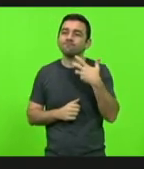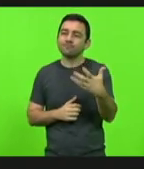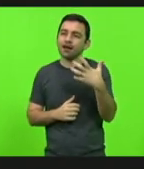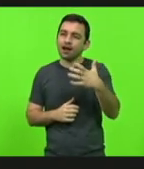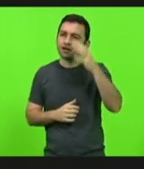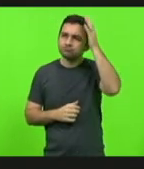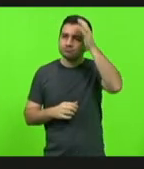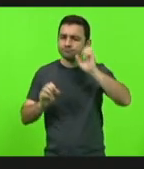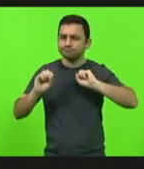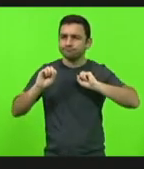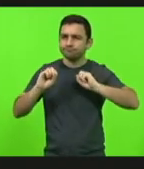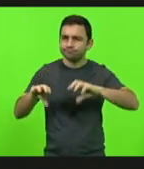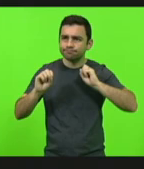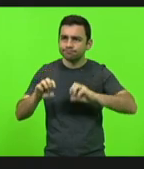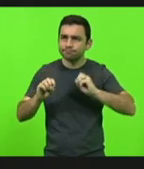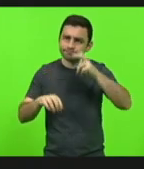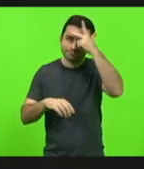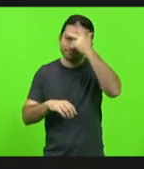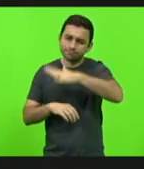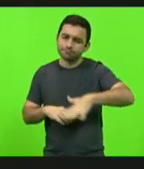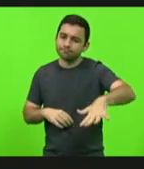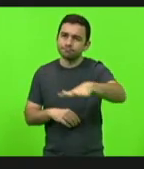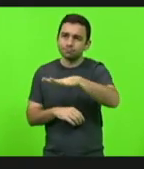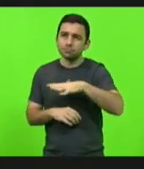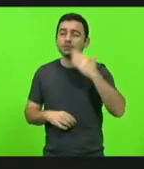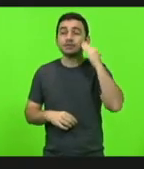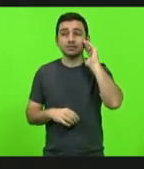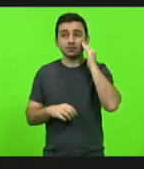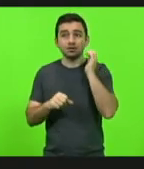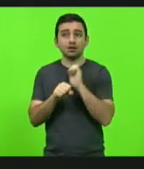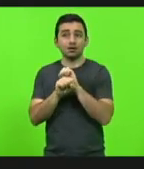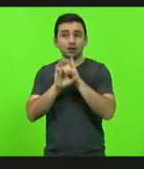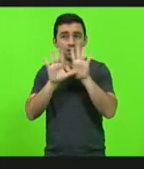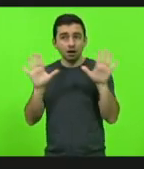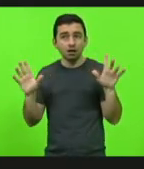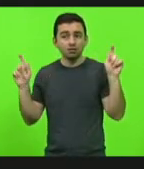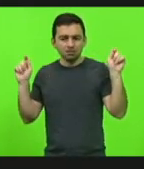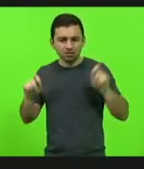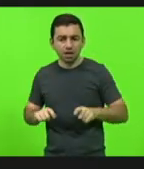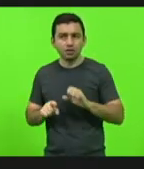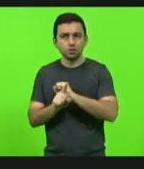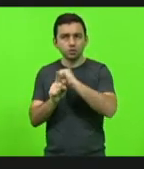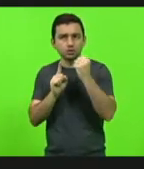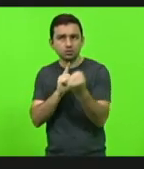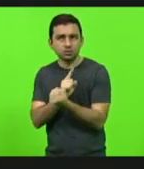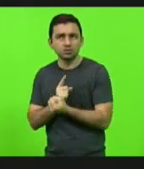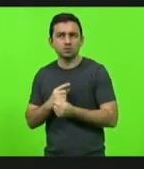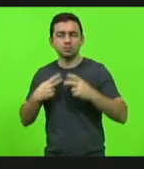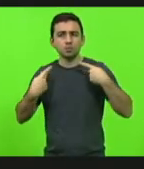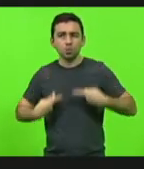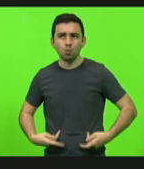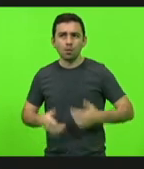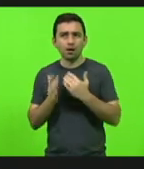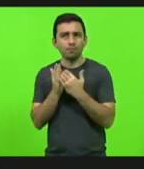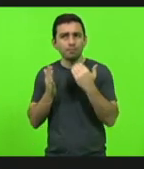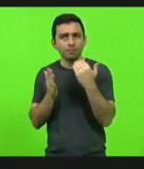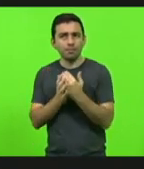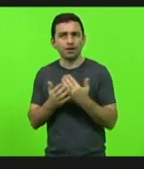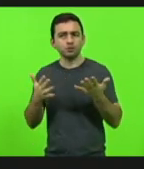concientizar as pessoas o relação à possibilidade de termos uma sociedade mais humana